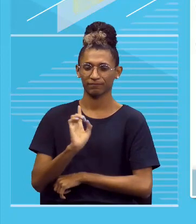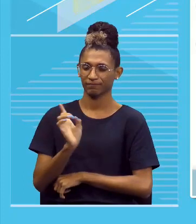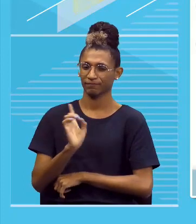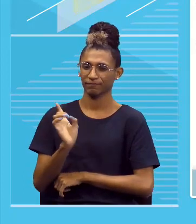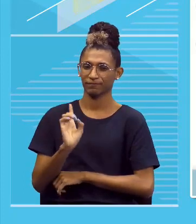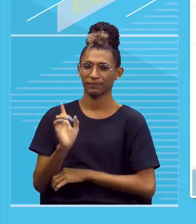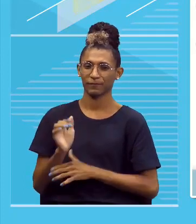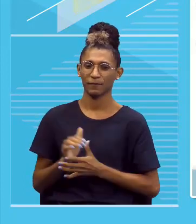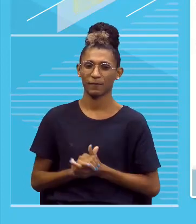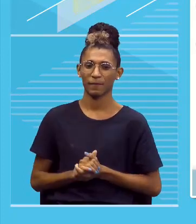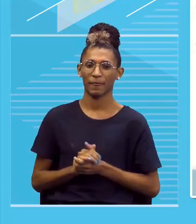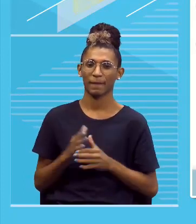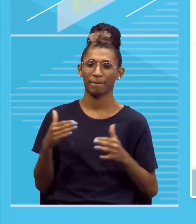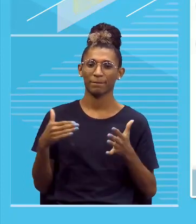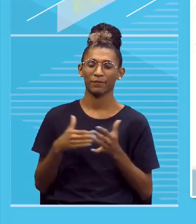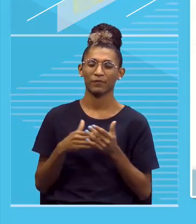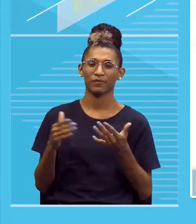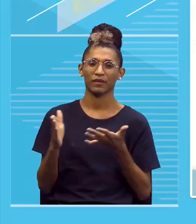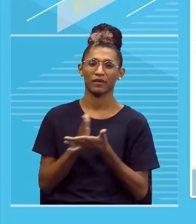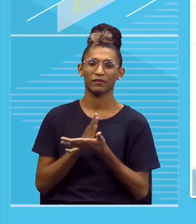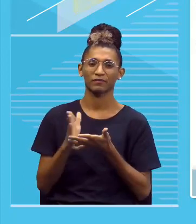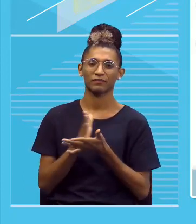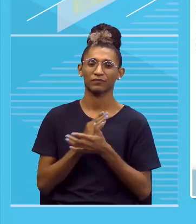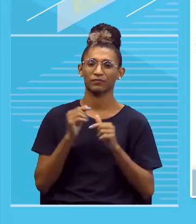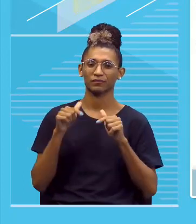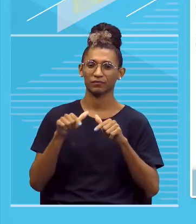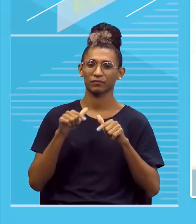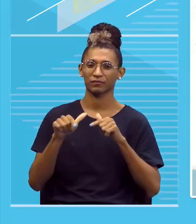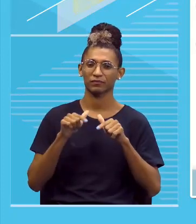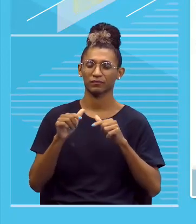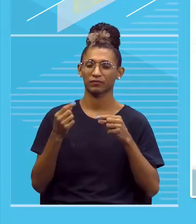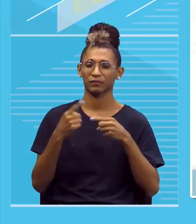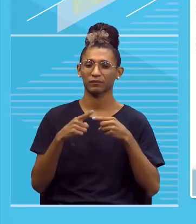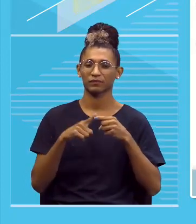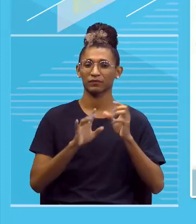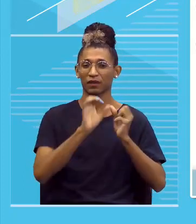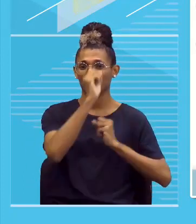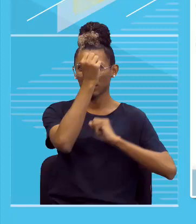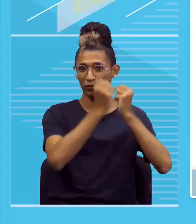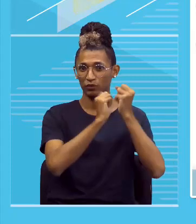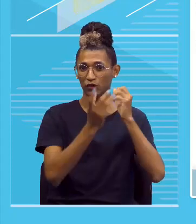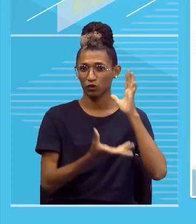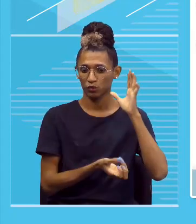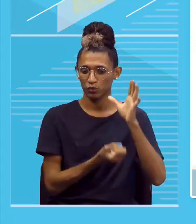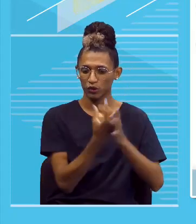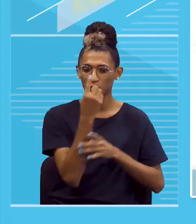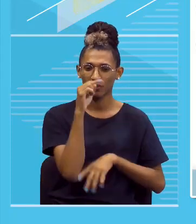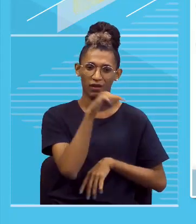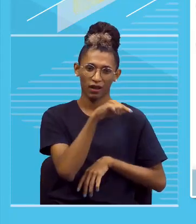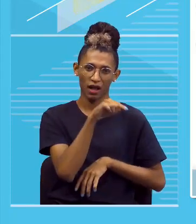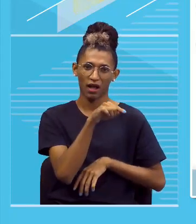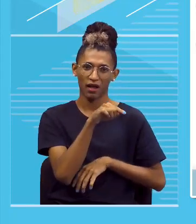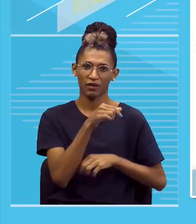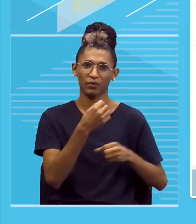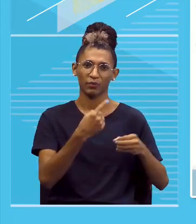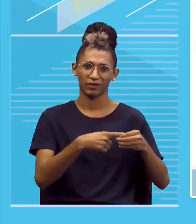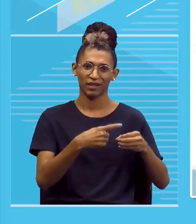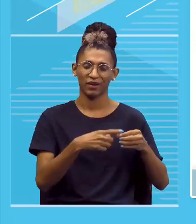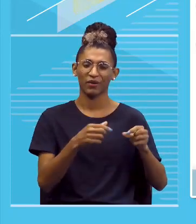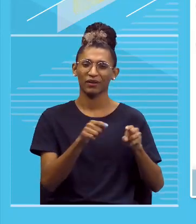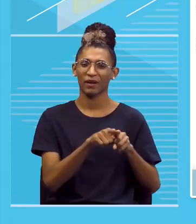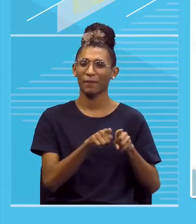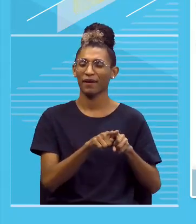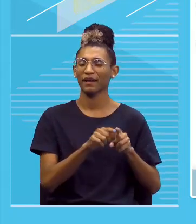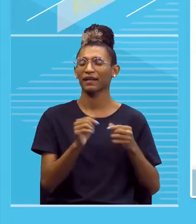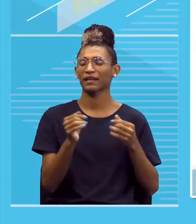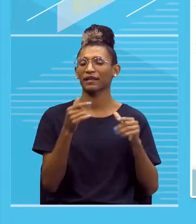até nas atividades o que a indústria chegou lá comércio chegou lá sabe